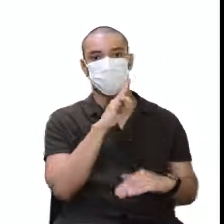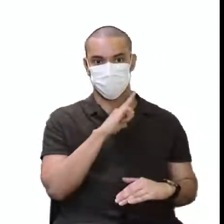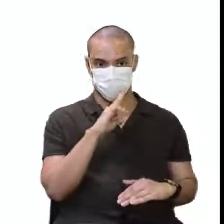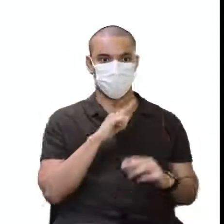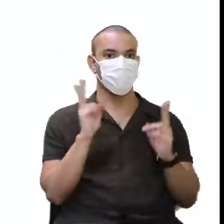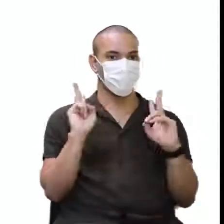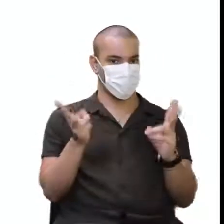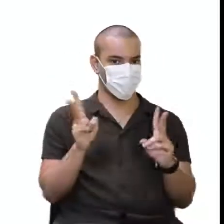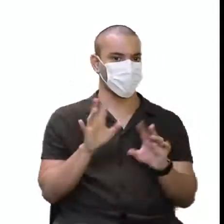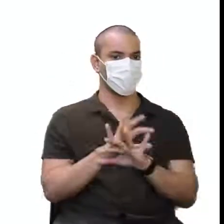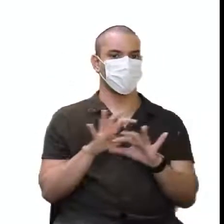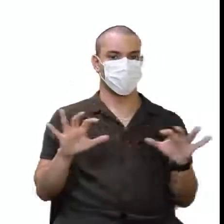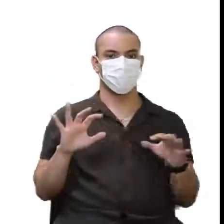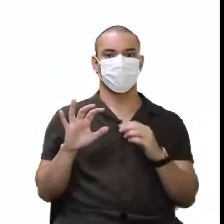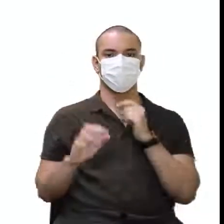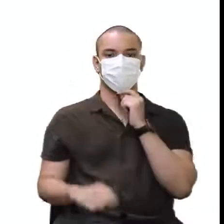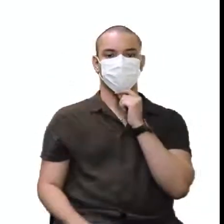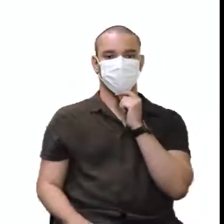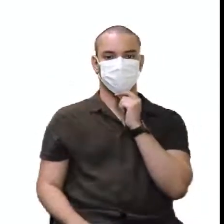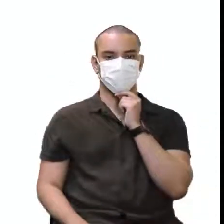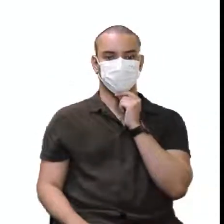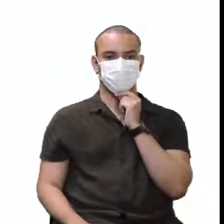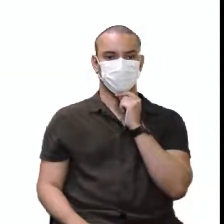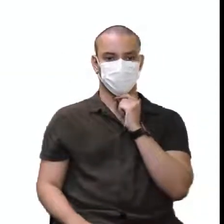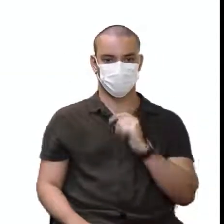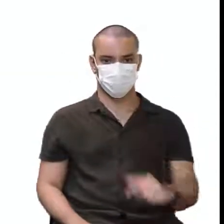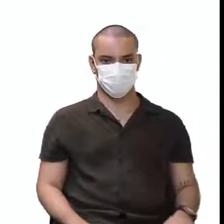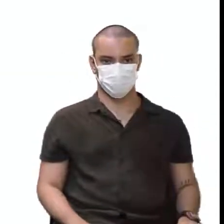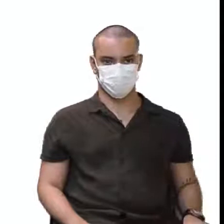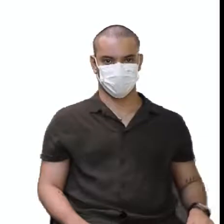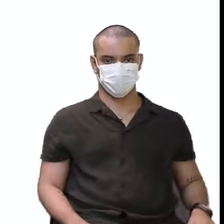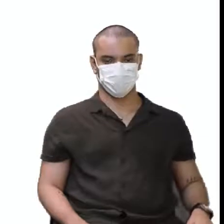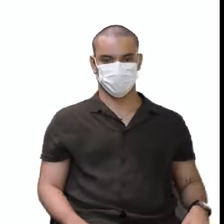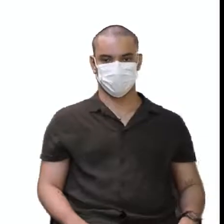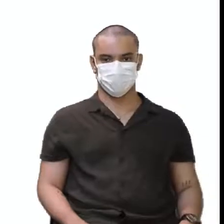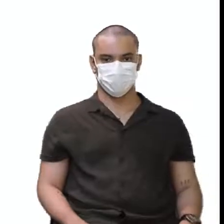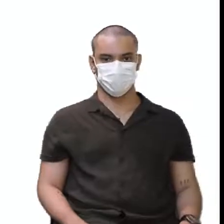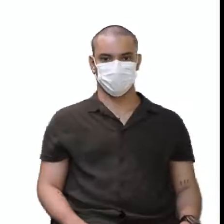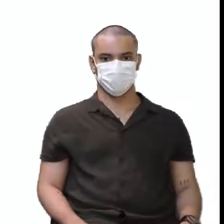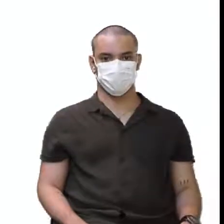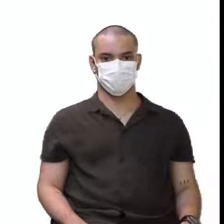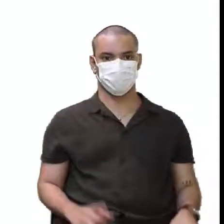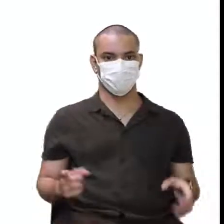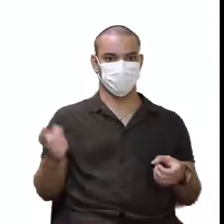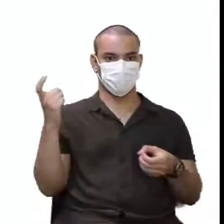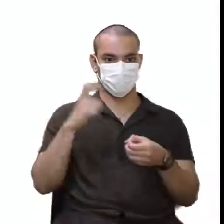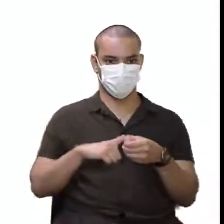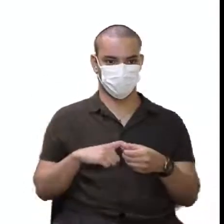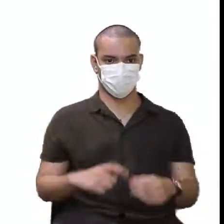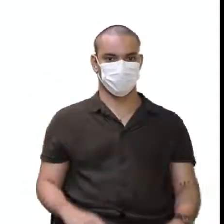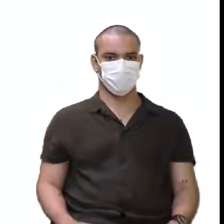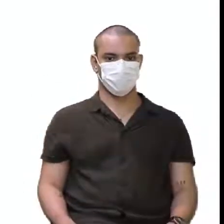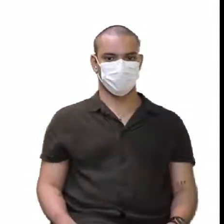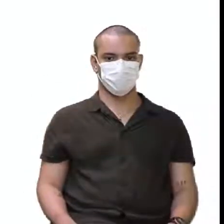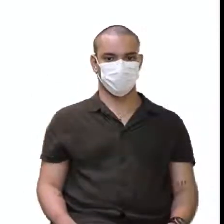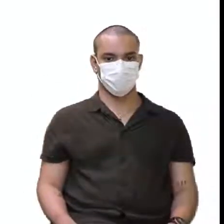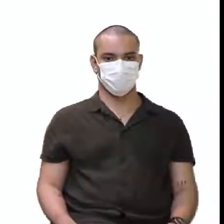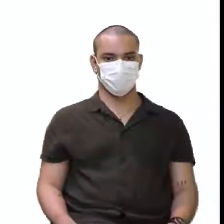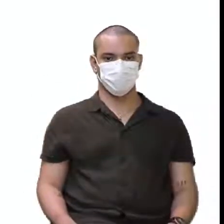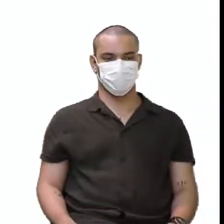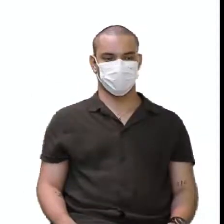sendo herbáceas, tá bom? Então, vamos lá. Em relação a isso. Eita, pulou aqui o quadrinho.